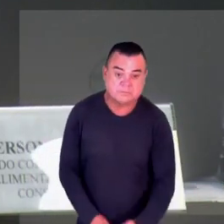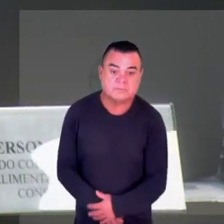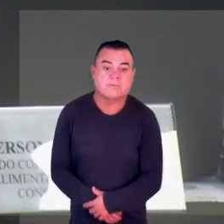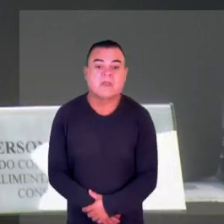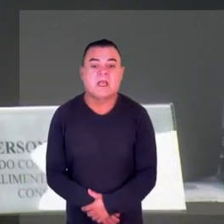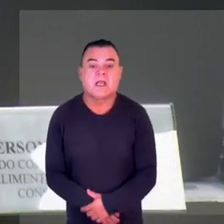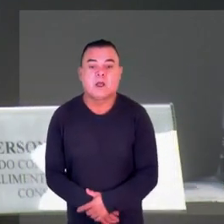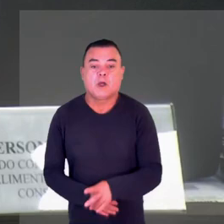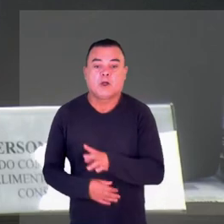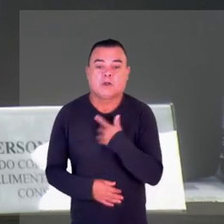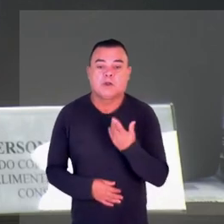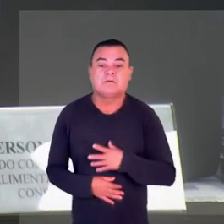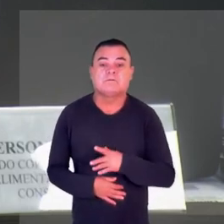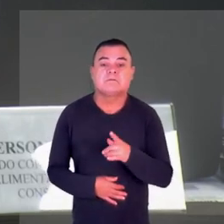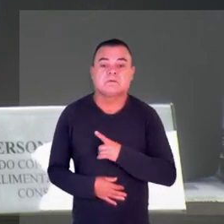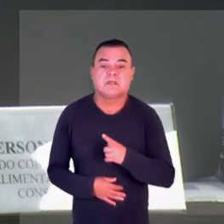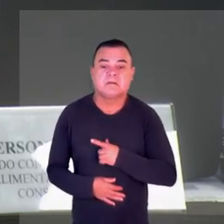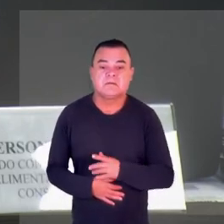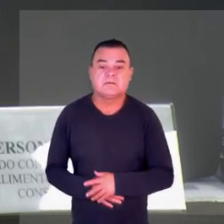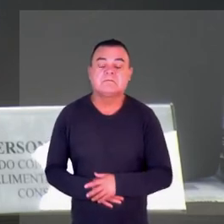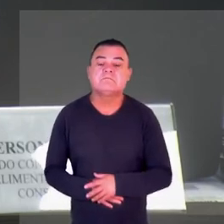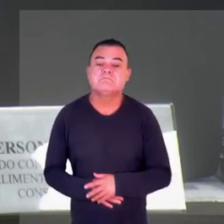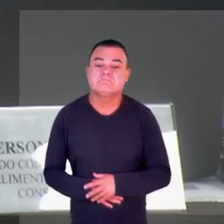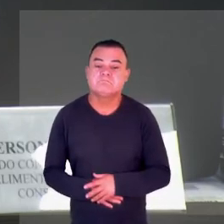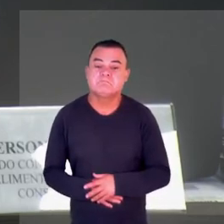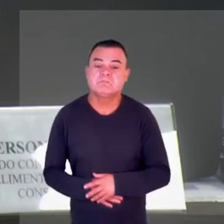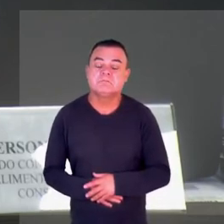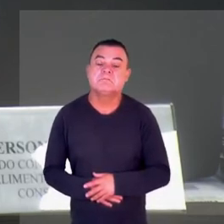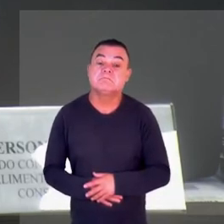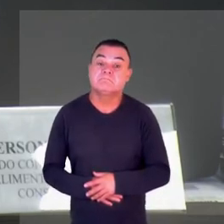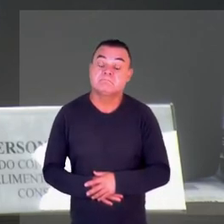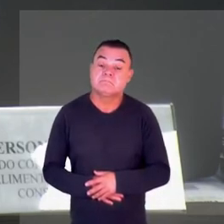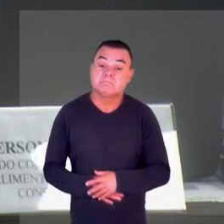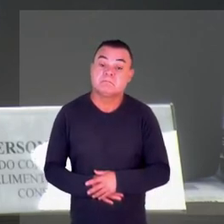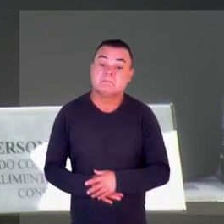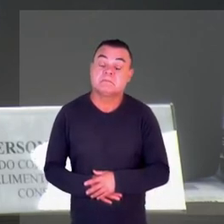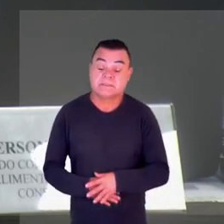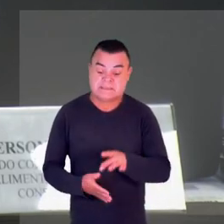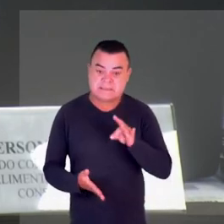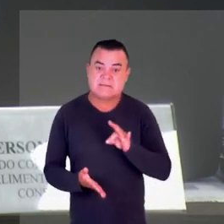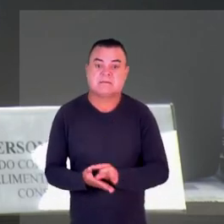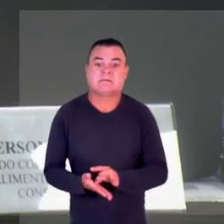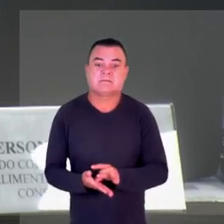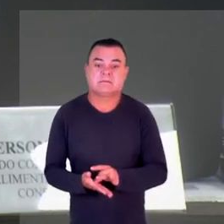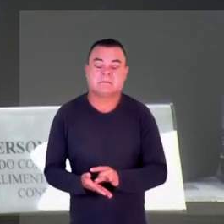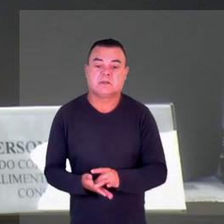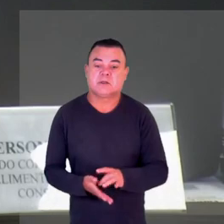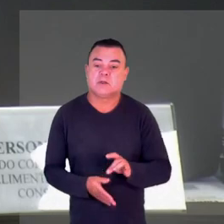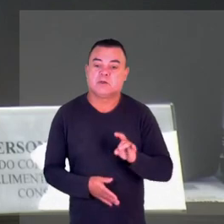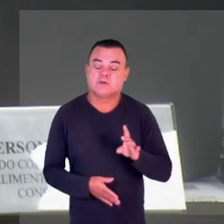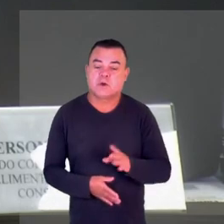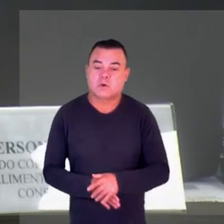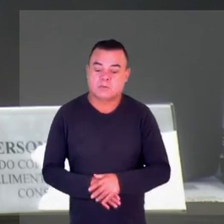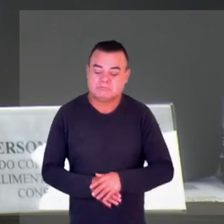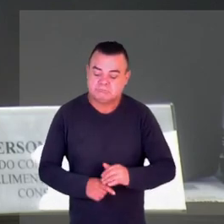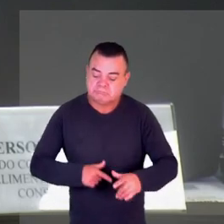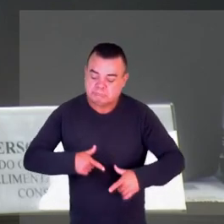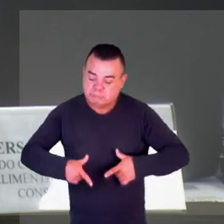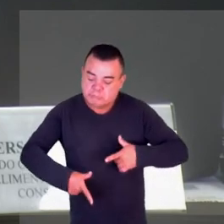temos que ter certeza que só com atuação conjunta